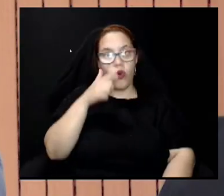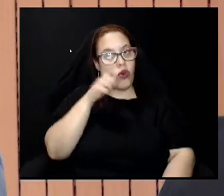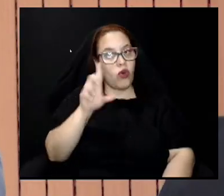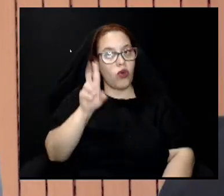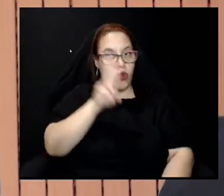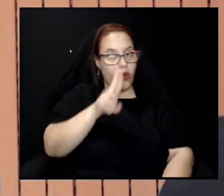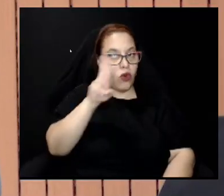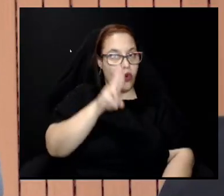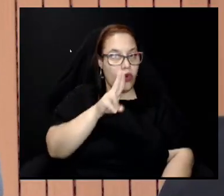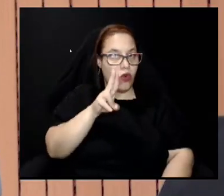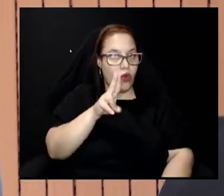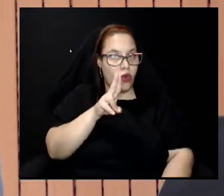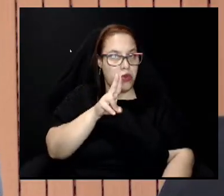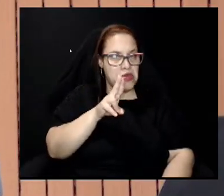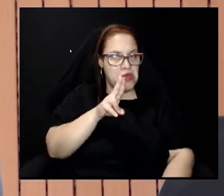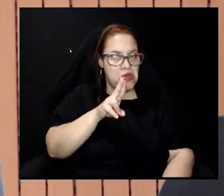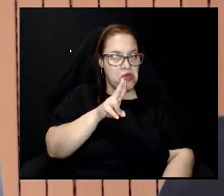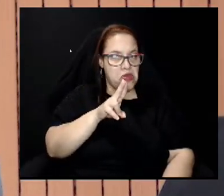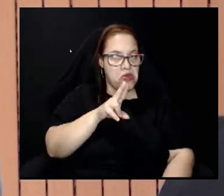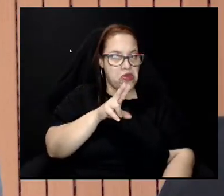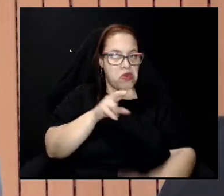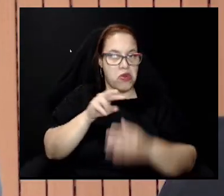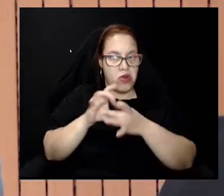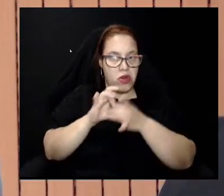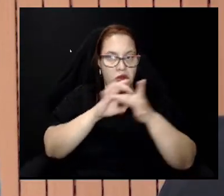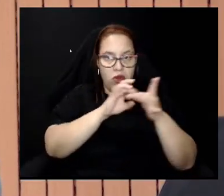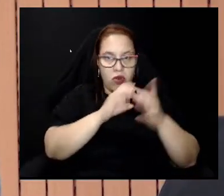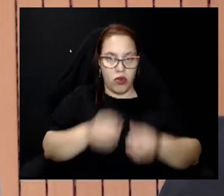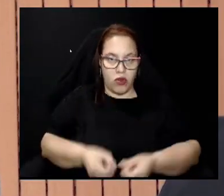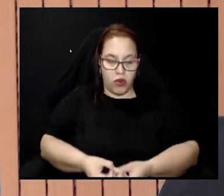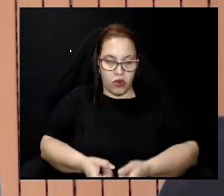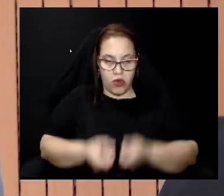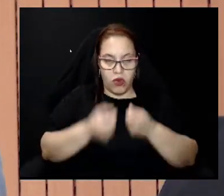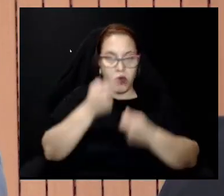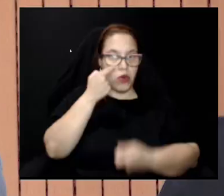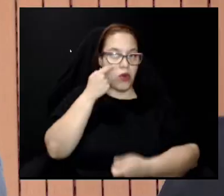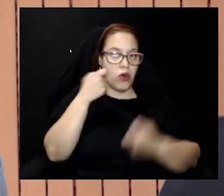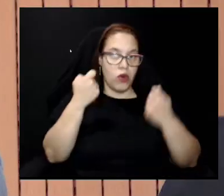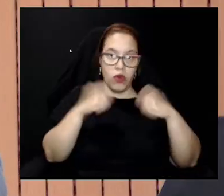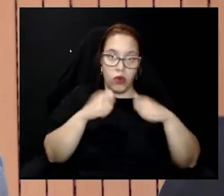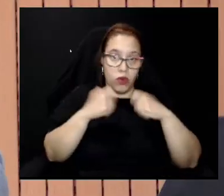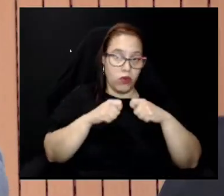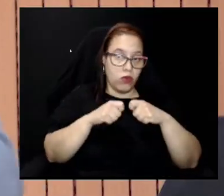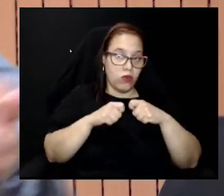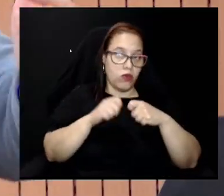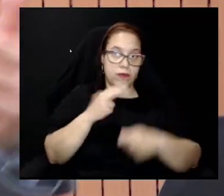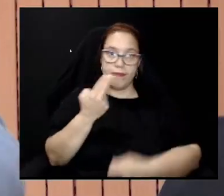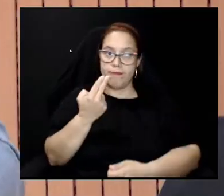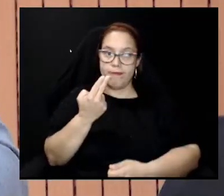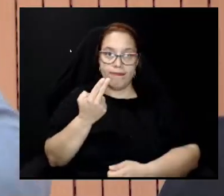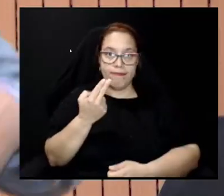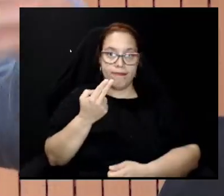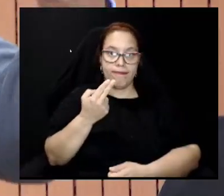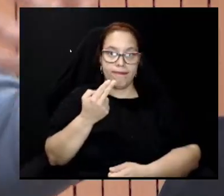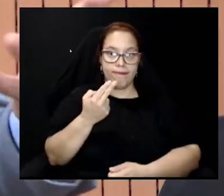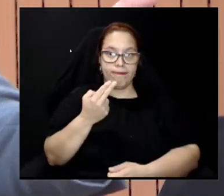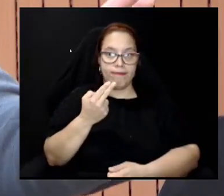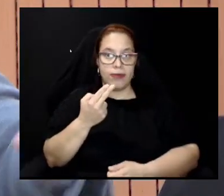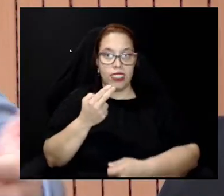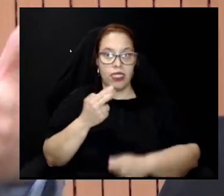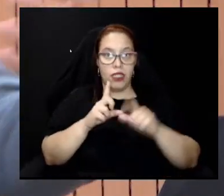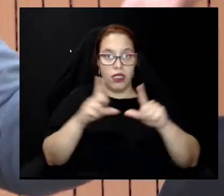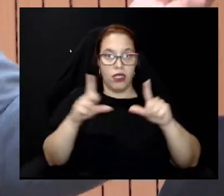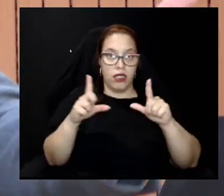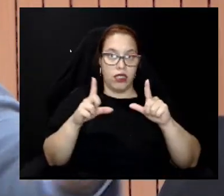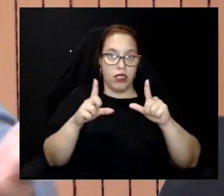de robô nesse contexto para câncer de ovário? O senhor vê uma necessidade disso? Ou a gente, mesmo em cenários, né, eu sei que